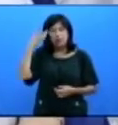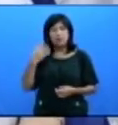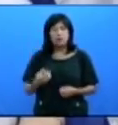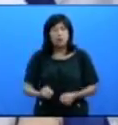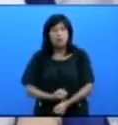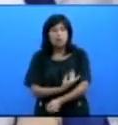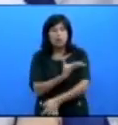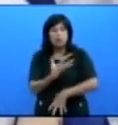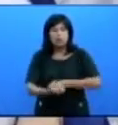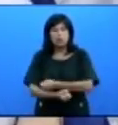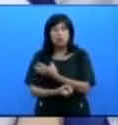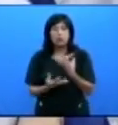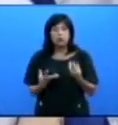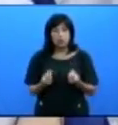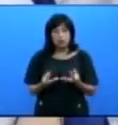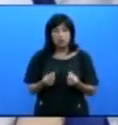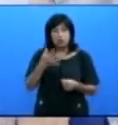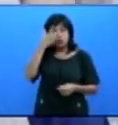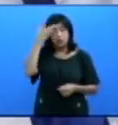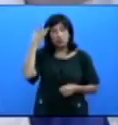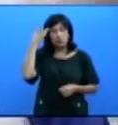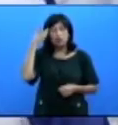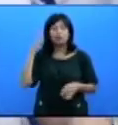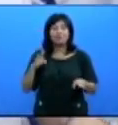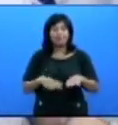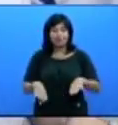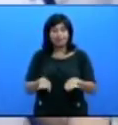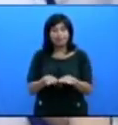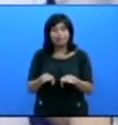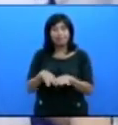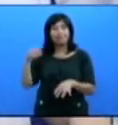e, sobretudo, a mão de Deus, que inspirou todas as pessoas